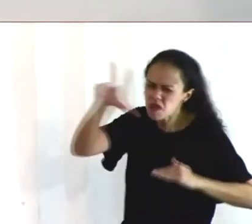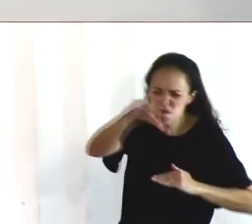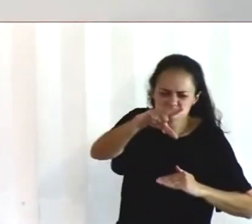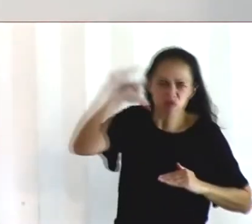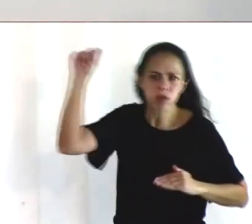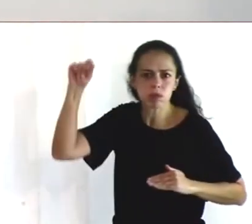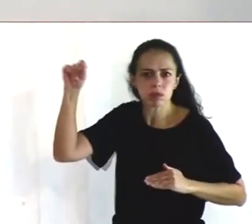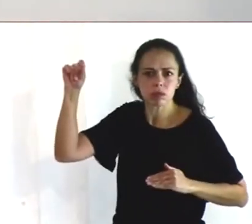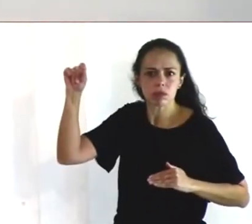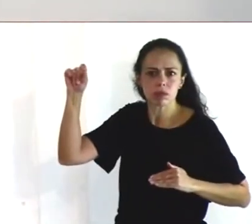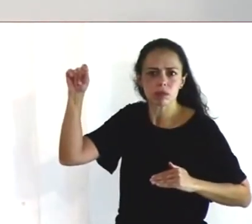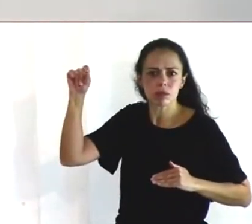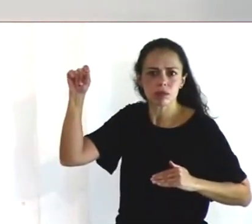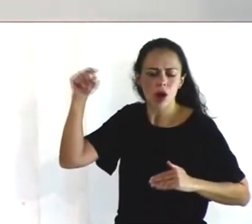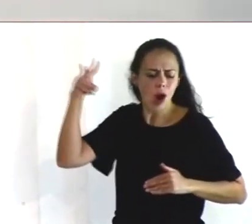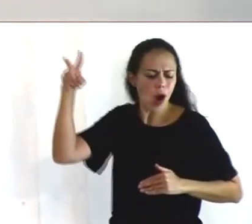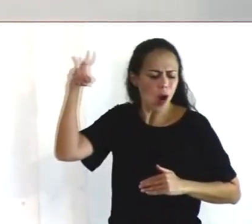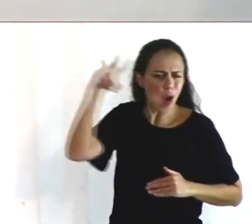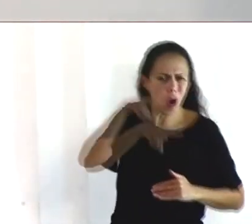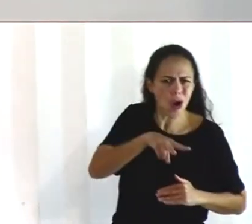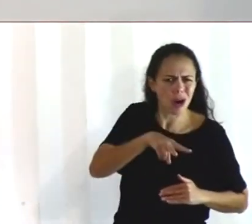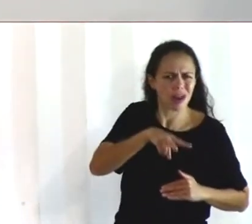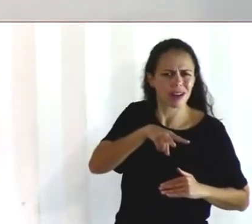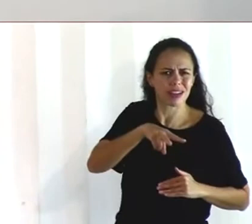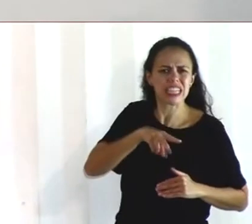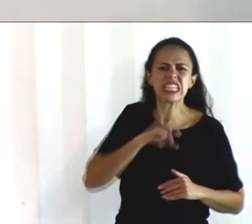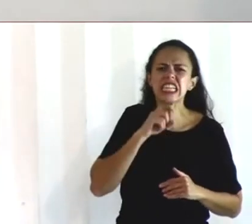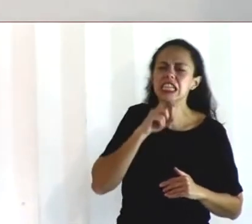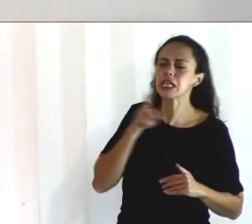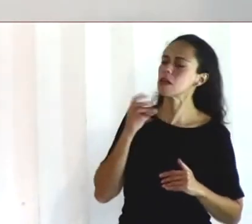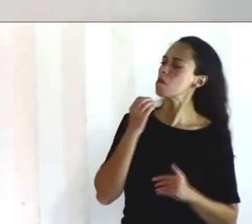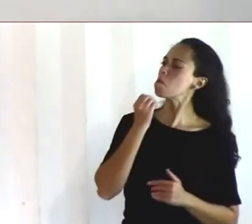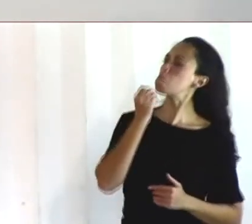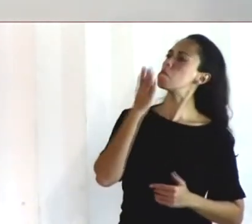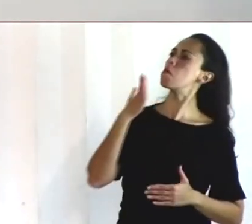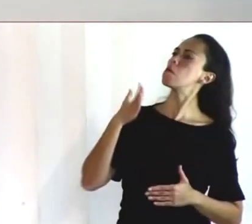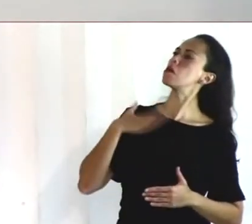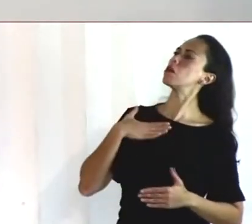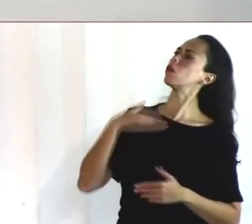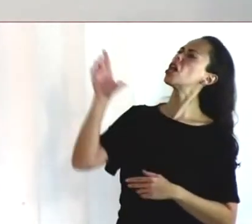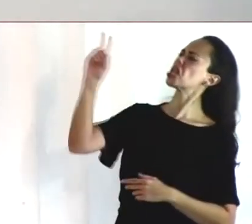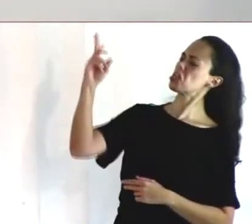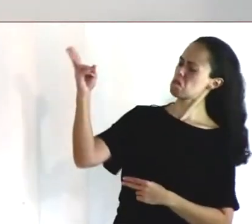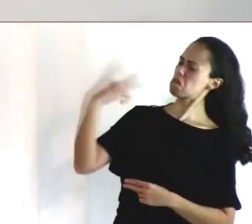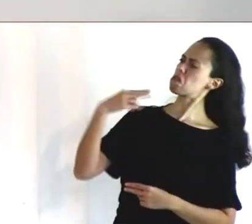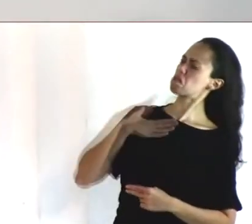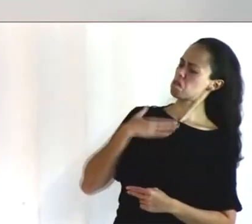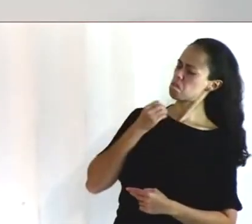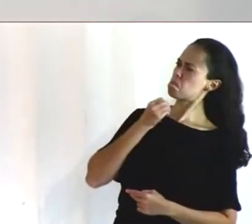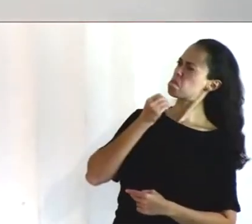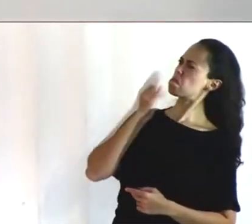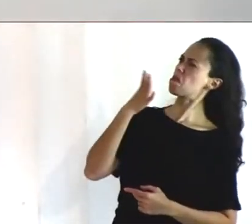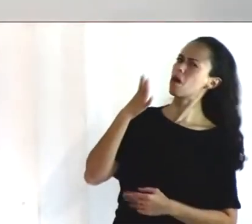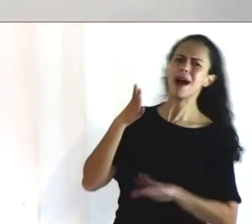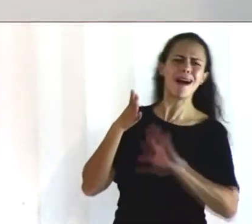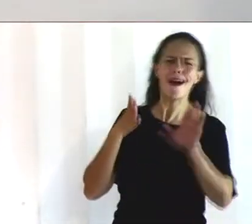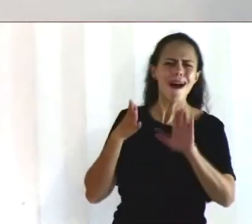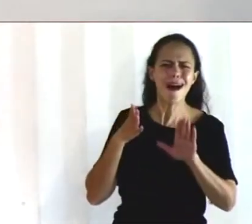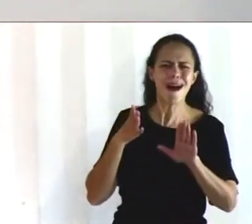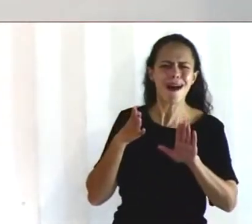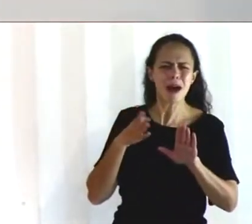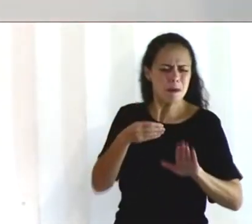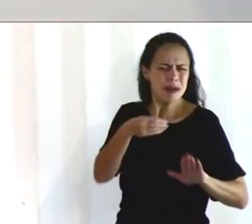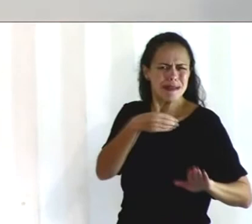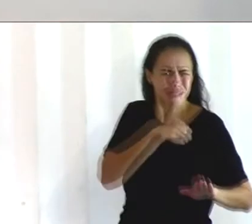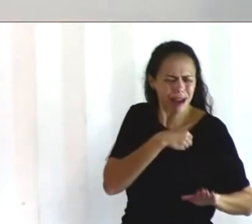de Deus, se permanecer nas tendas da iniquidade, se permanecer preso ao pecado, se permanecer preso à sua enfermidade